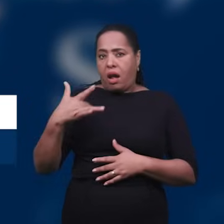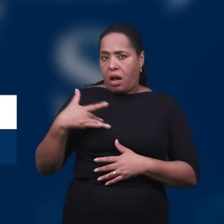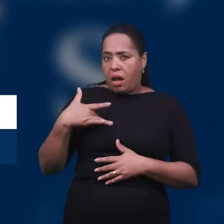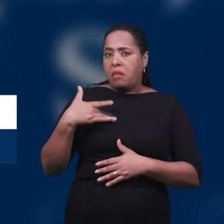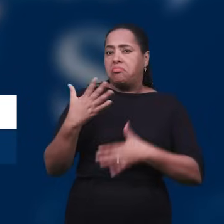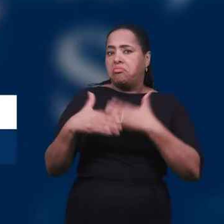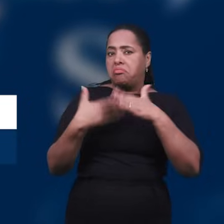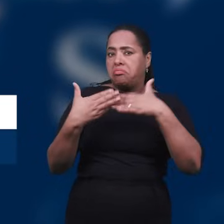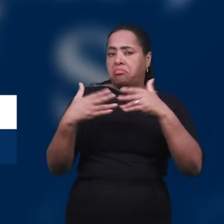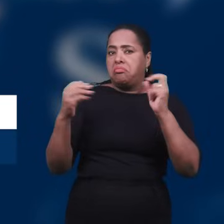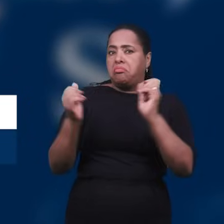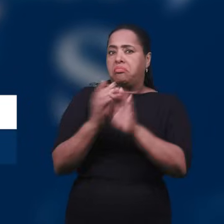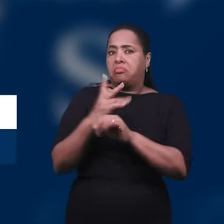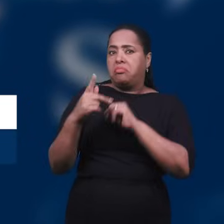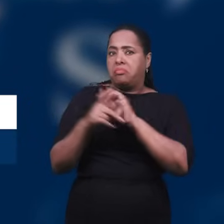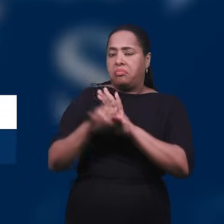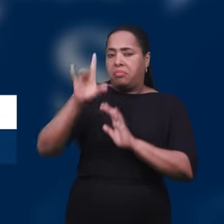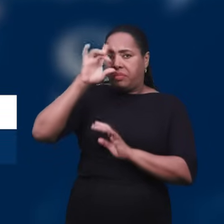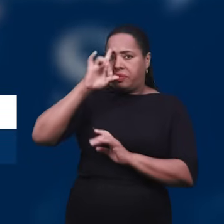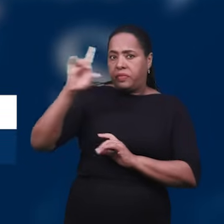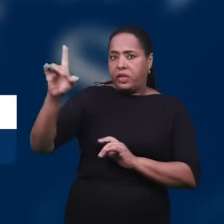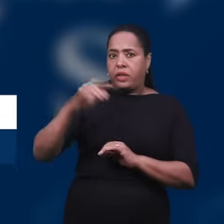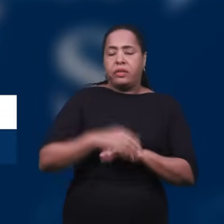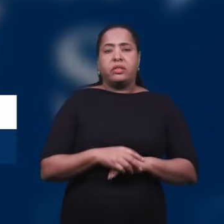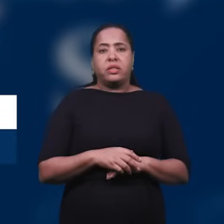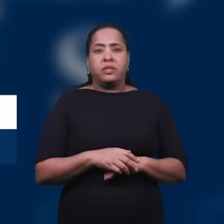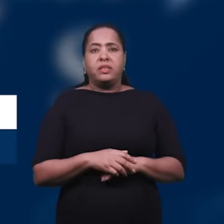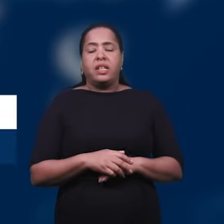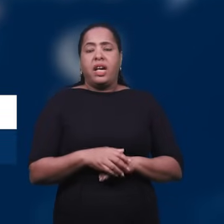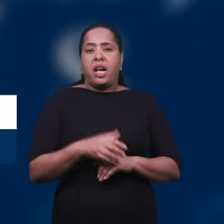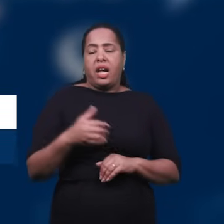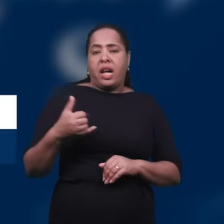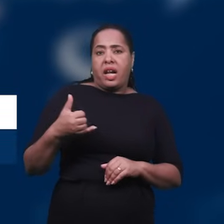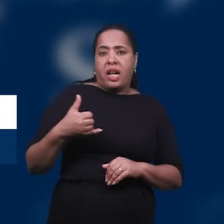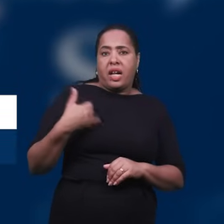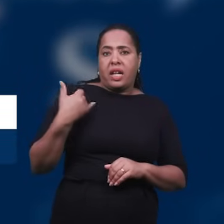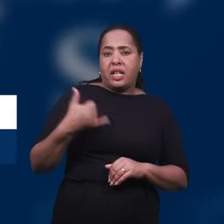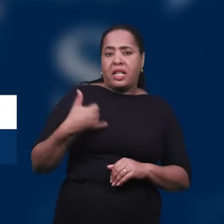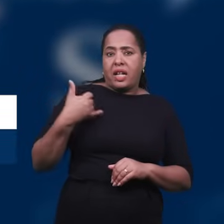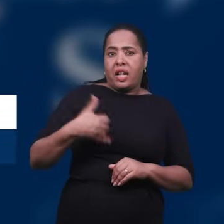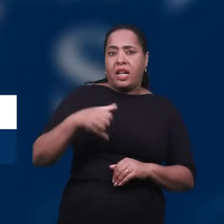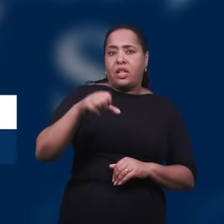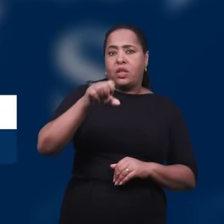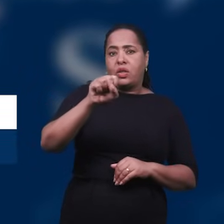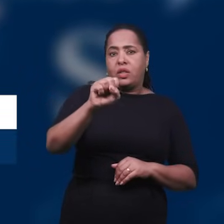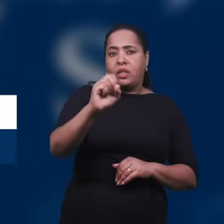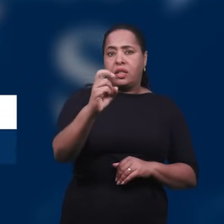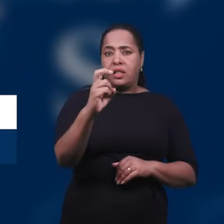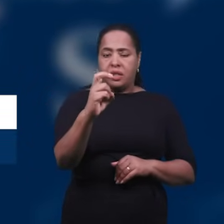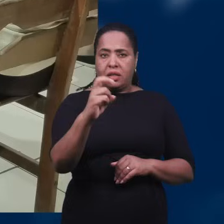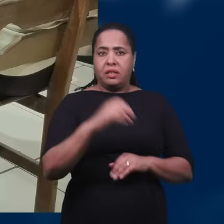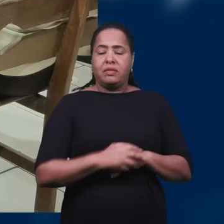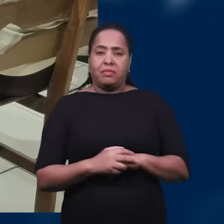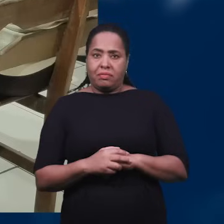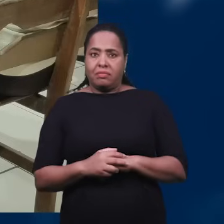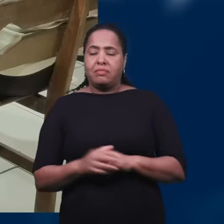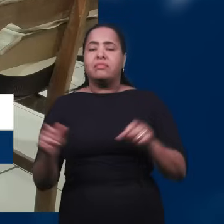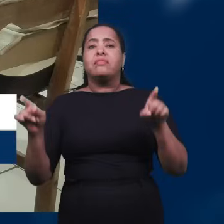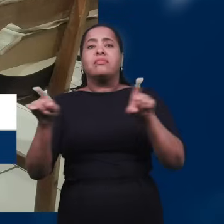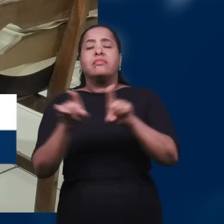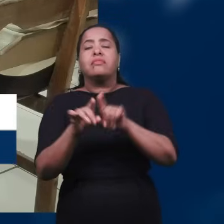recuperando para a glória de Deus, onde ele completou os seus 85 anos.